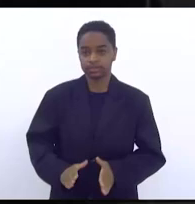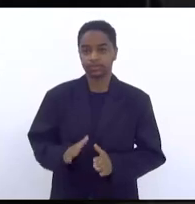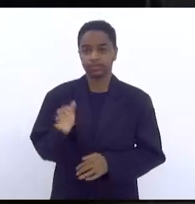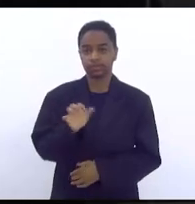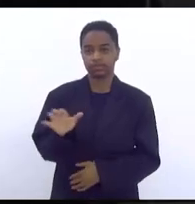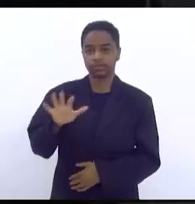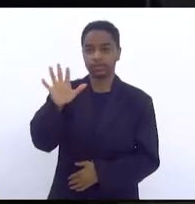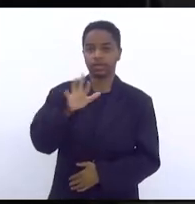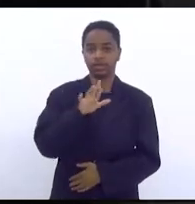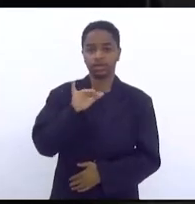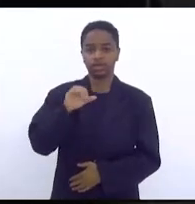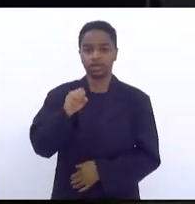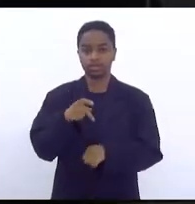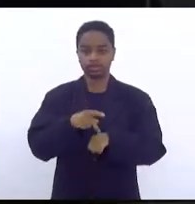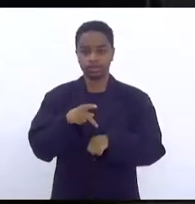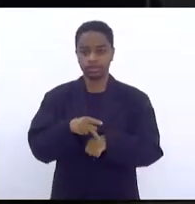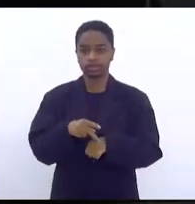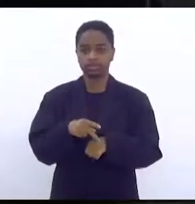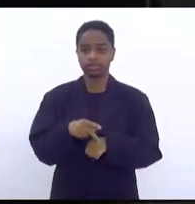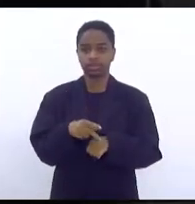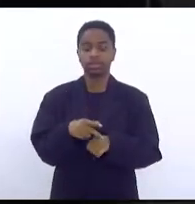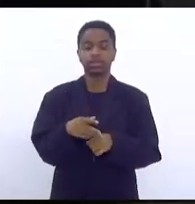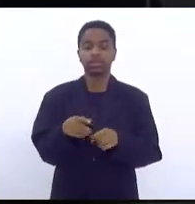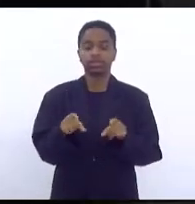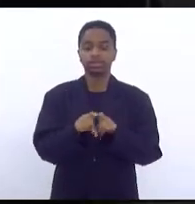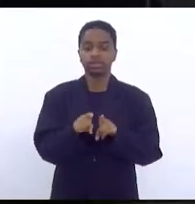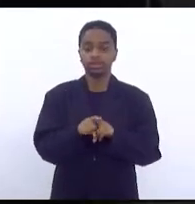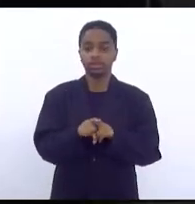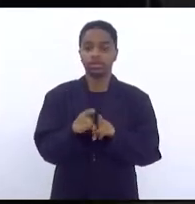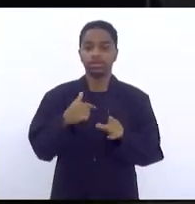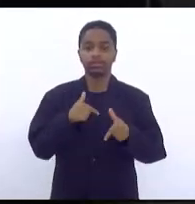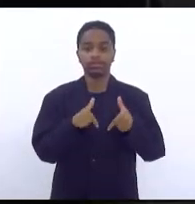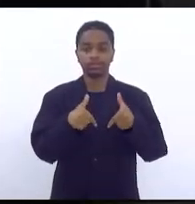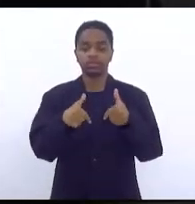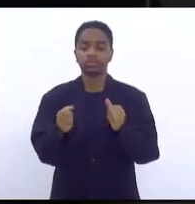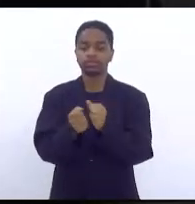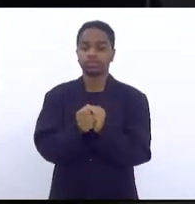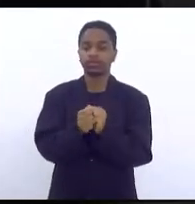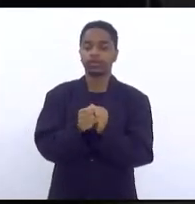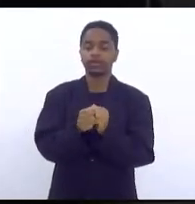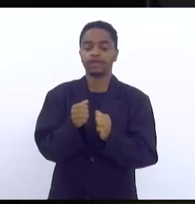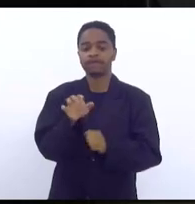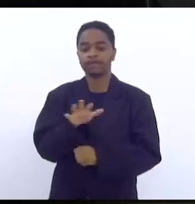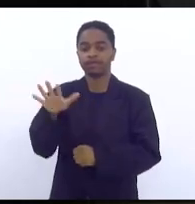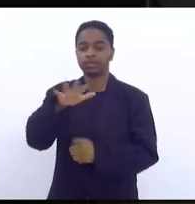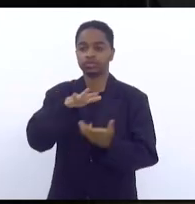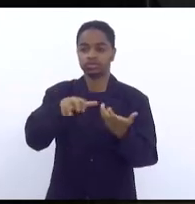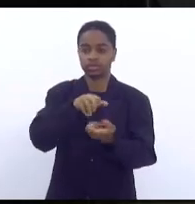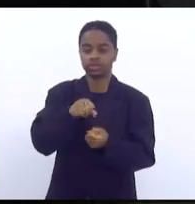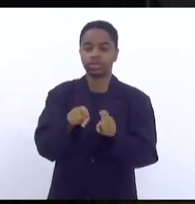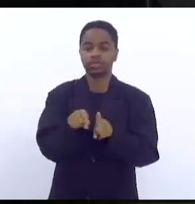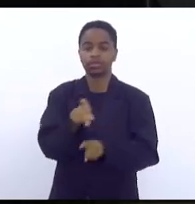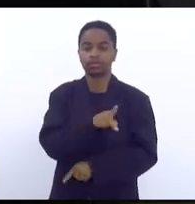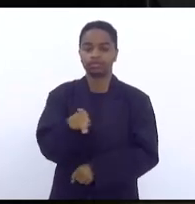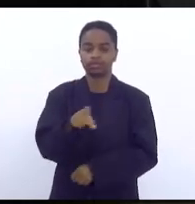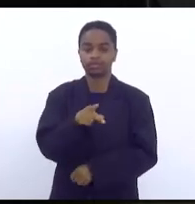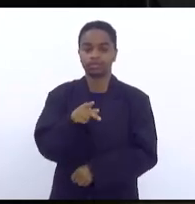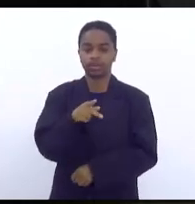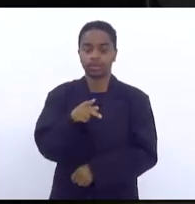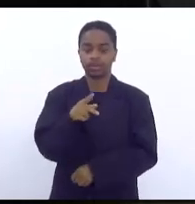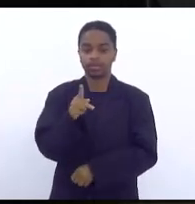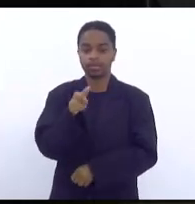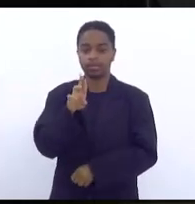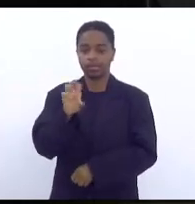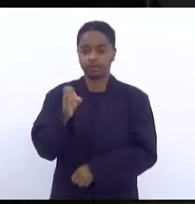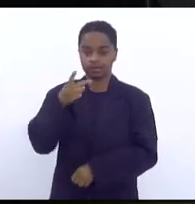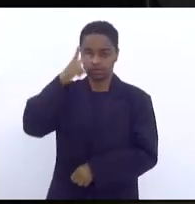terceira maior favela do Brasil eh jovem mobilizador pela rede favela sustentável e o Professor de pré vestibular comunitário no território